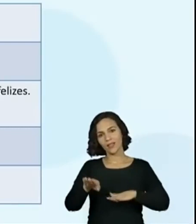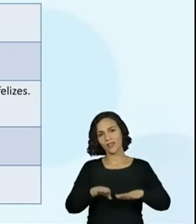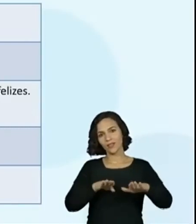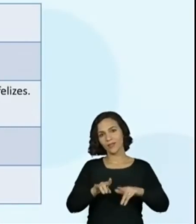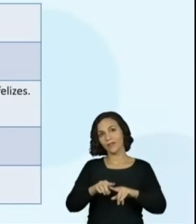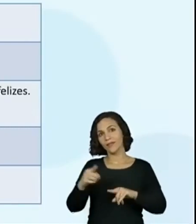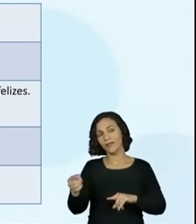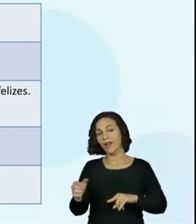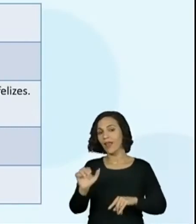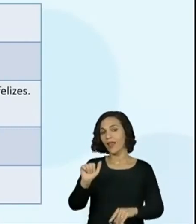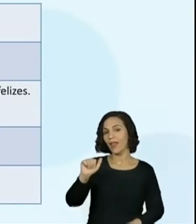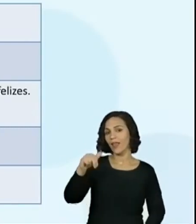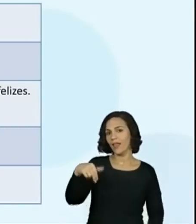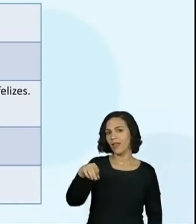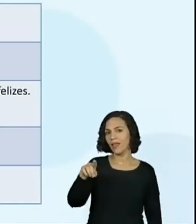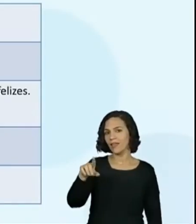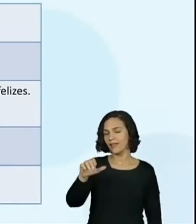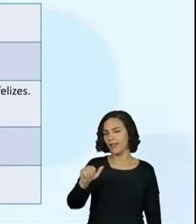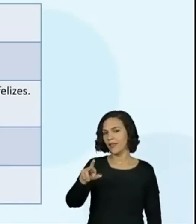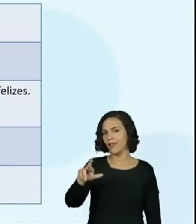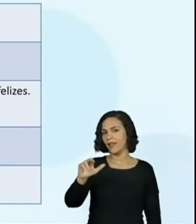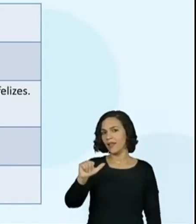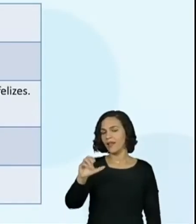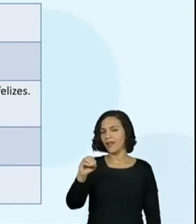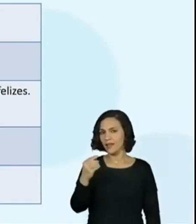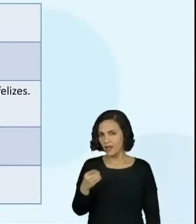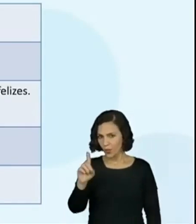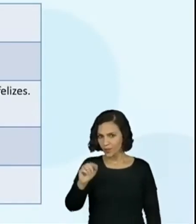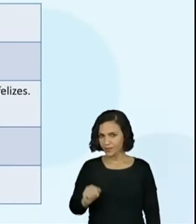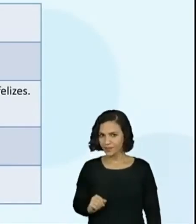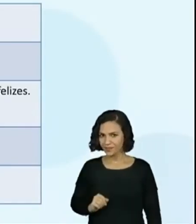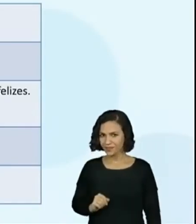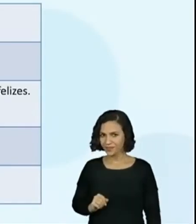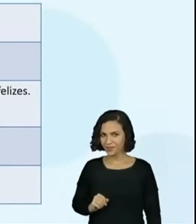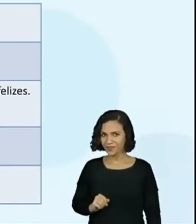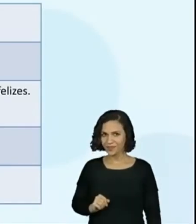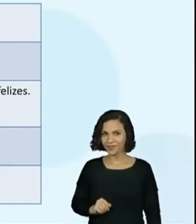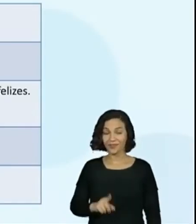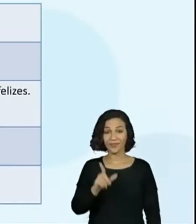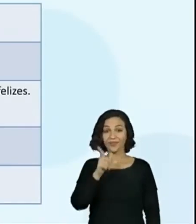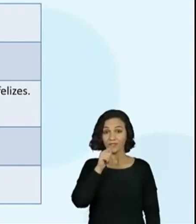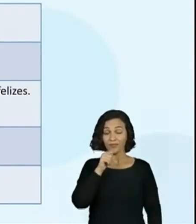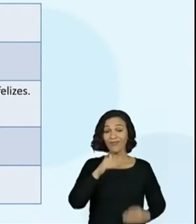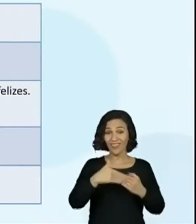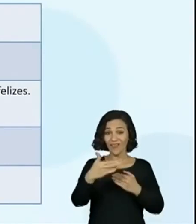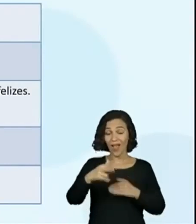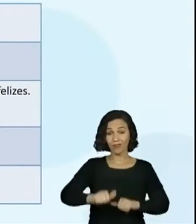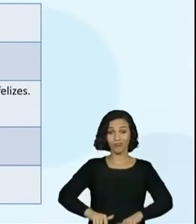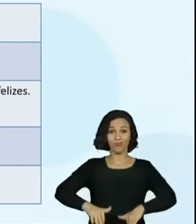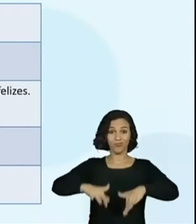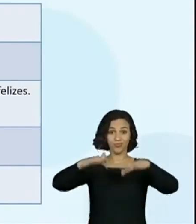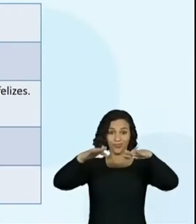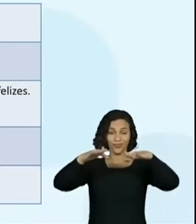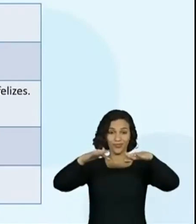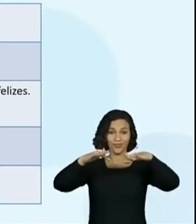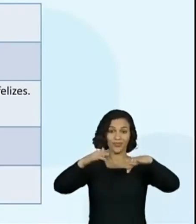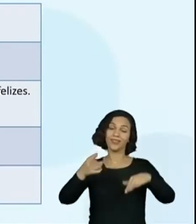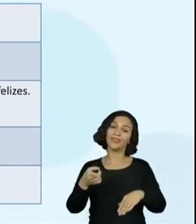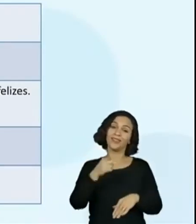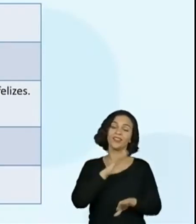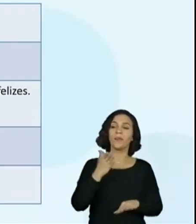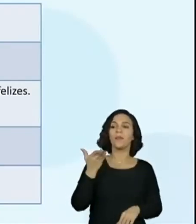eles andarão de patins. As ruas ficarão alagadas e no passado